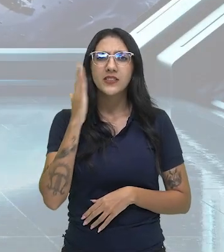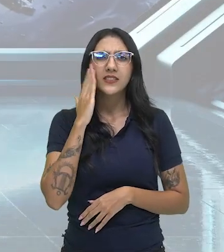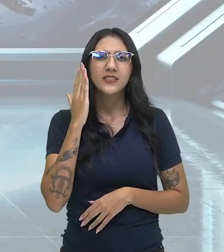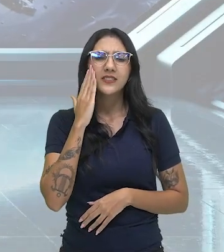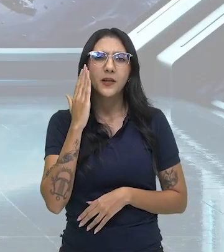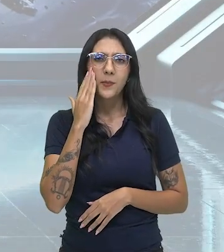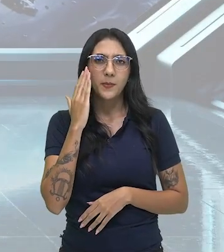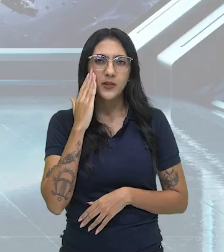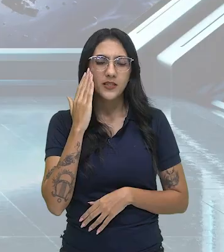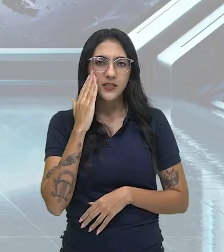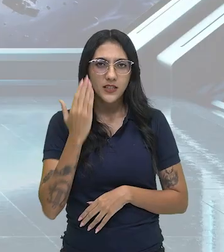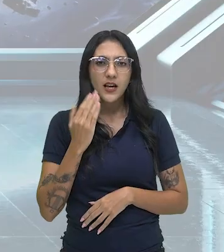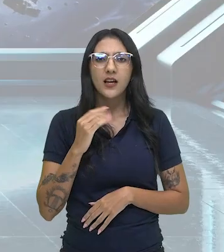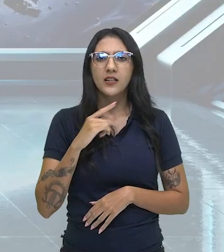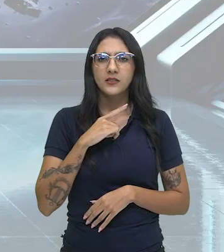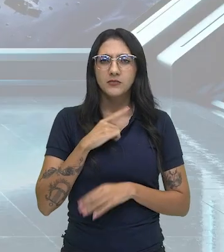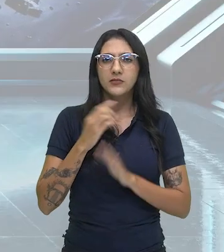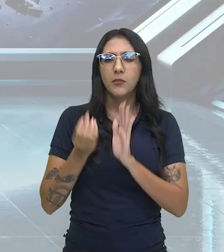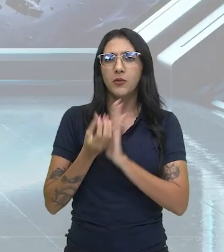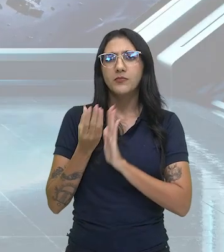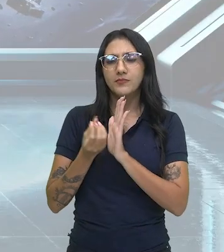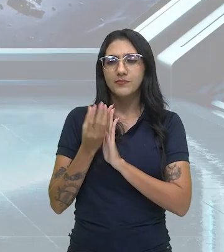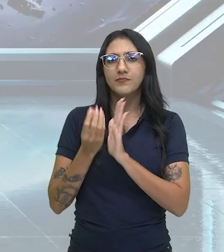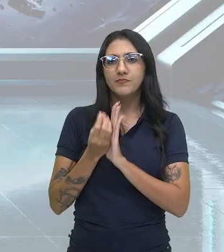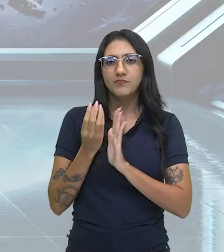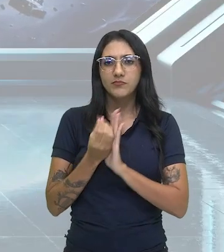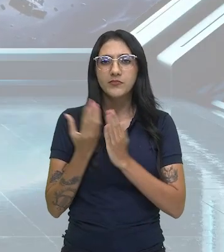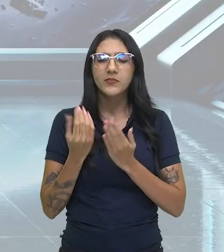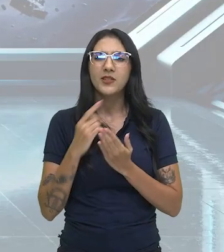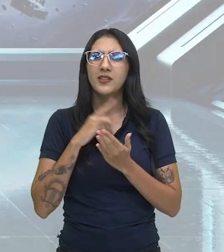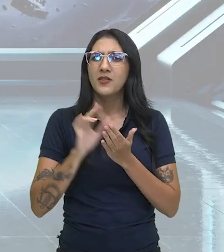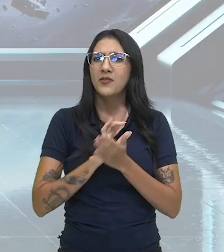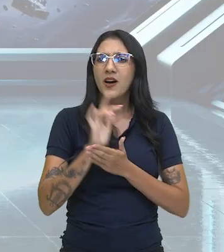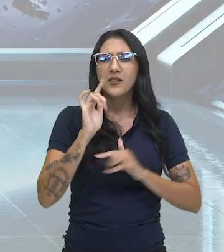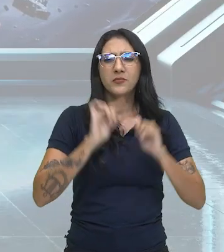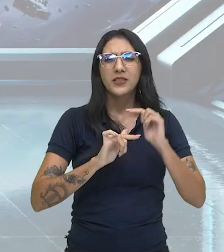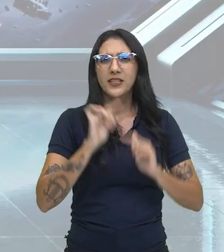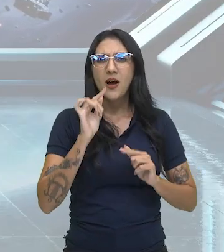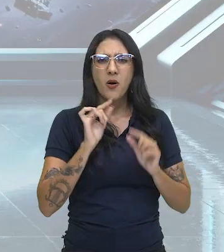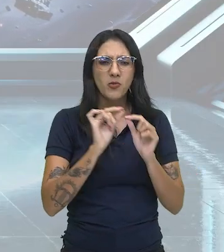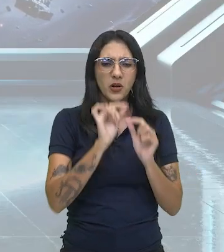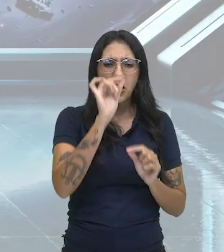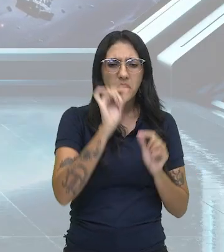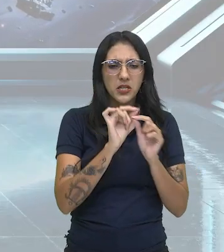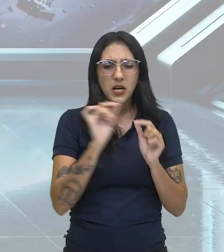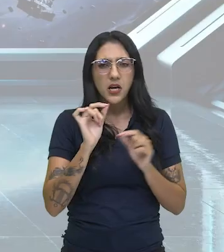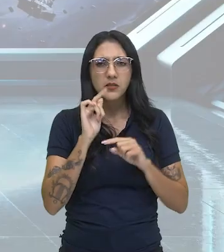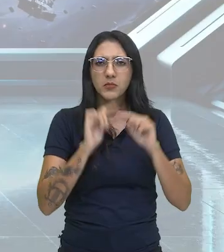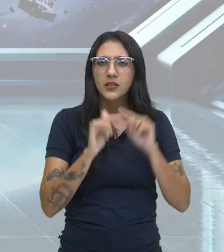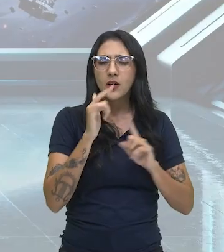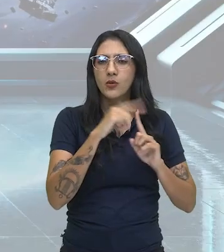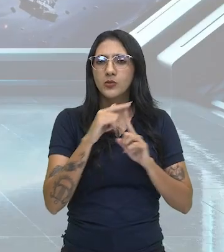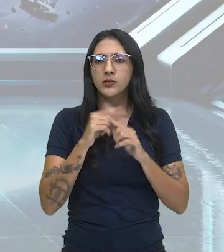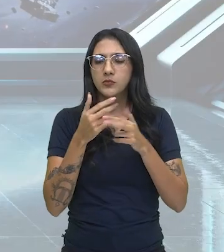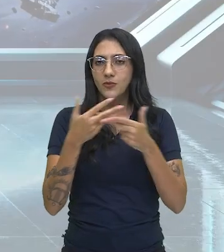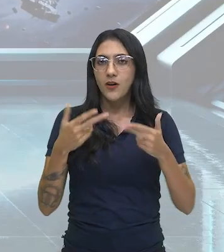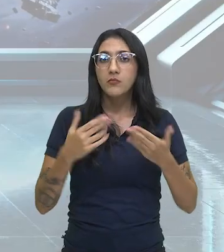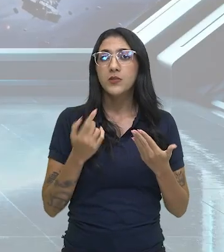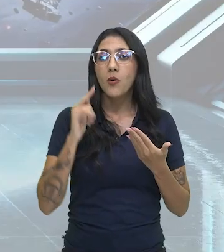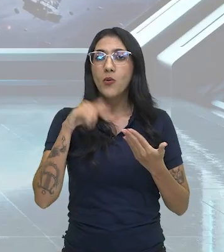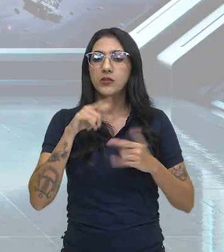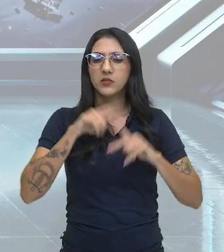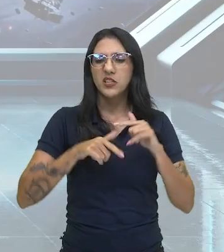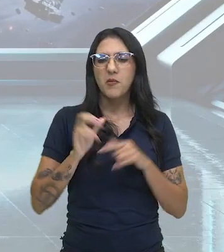do espaço gera lixo? Variados em tamanho e composição. O lixo